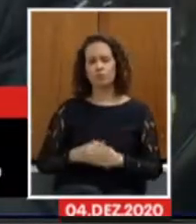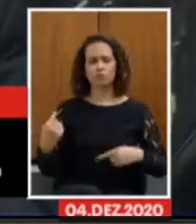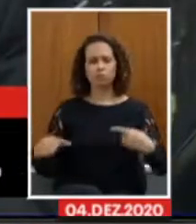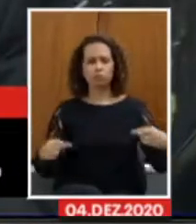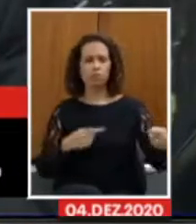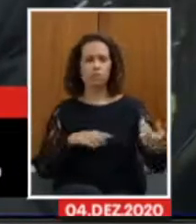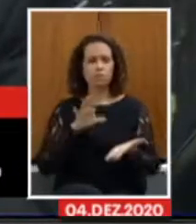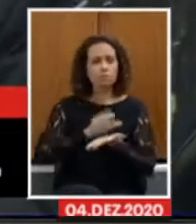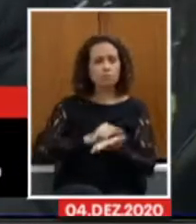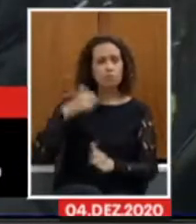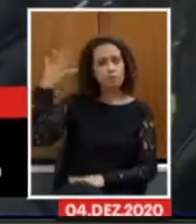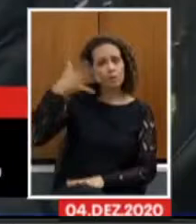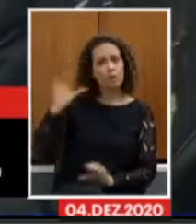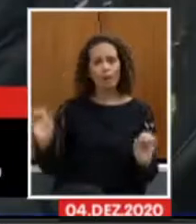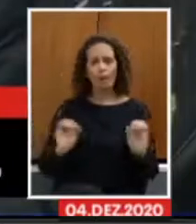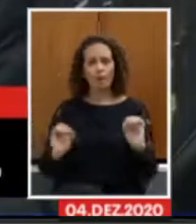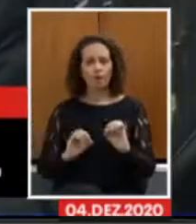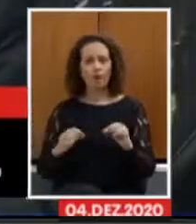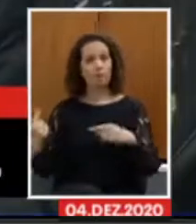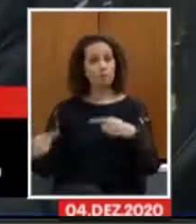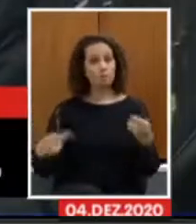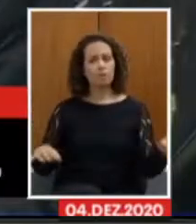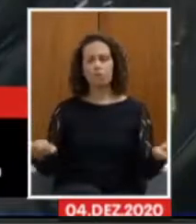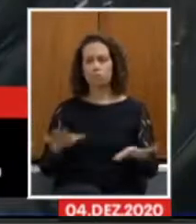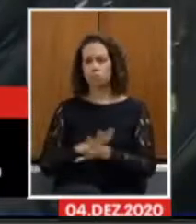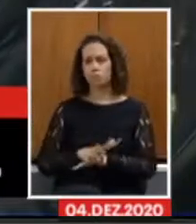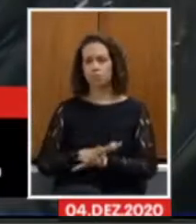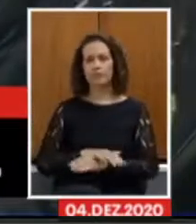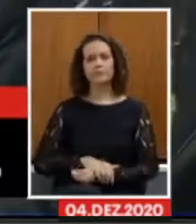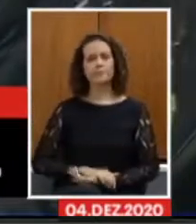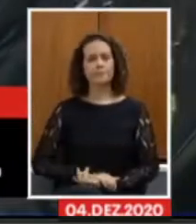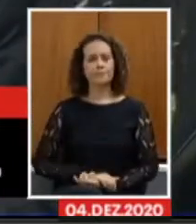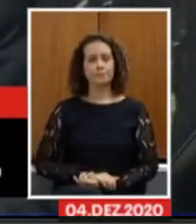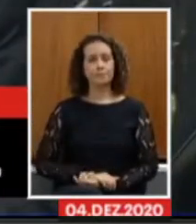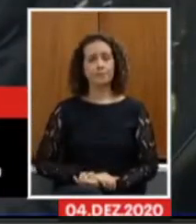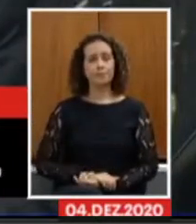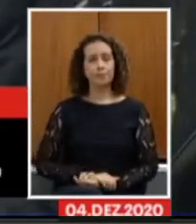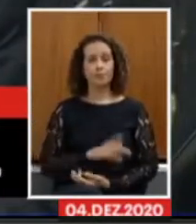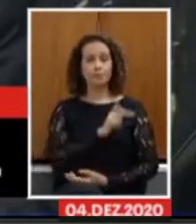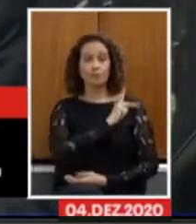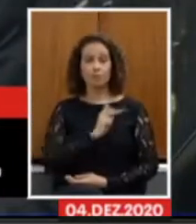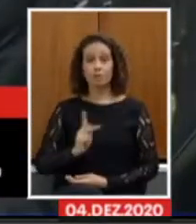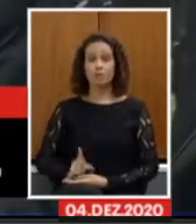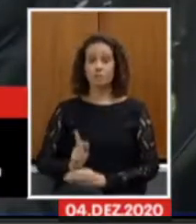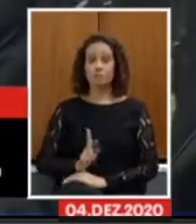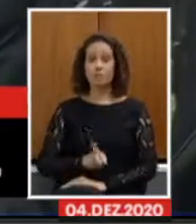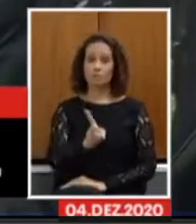oradores inscritos, encerra-se a discussão. A presidência